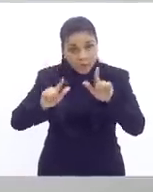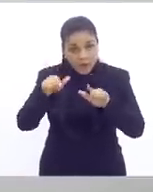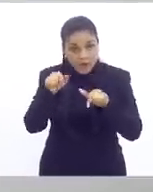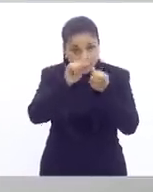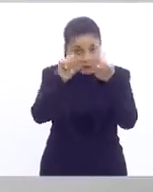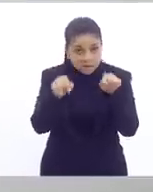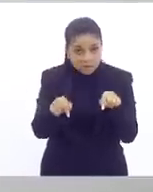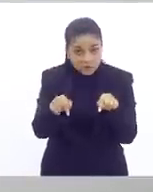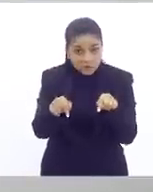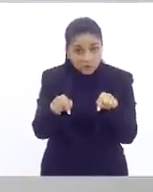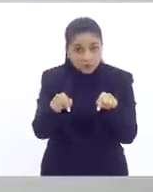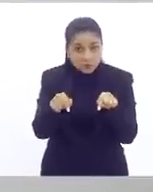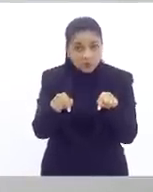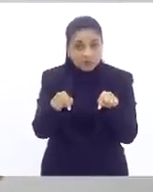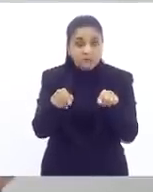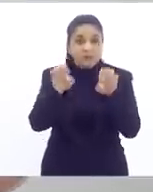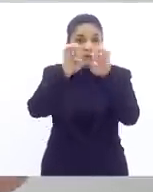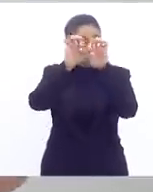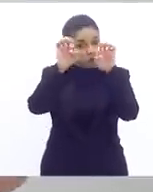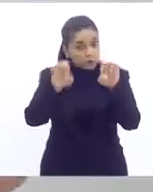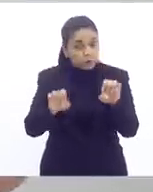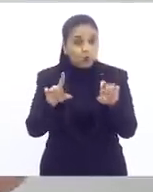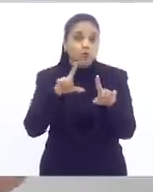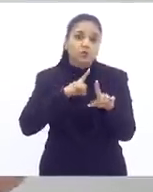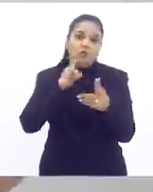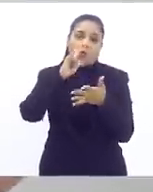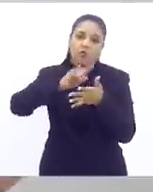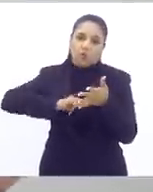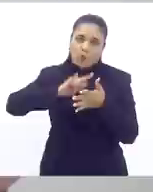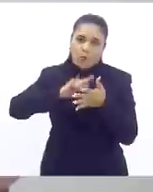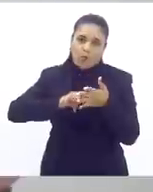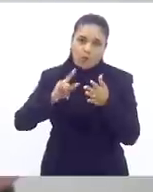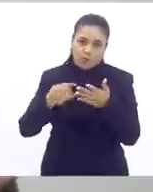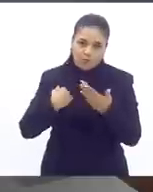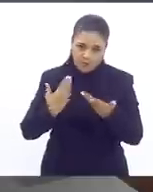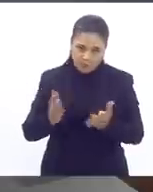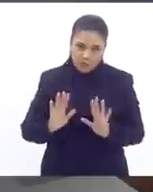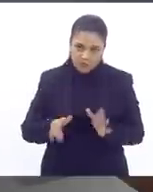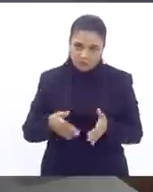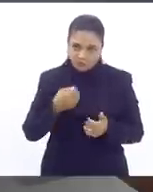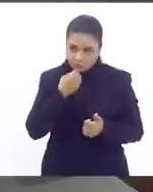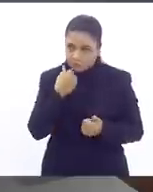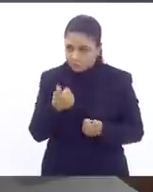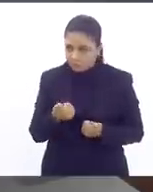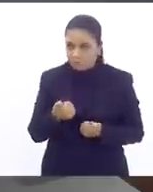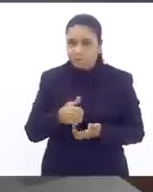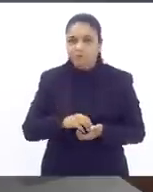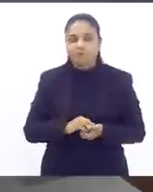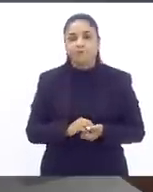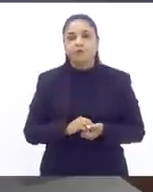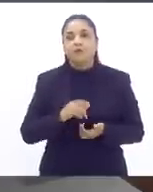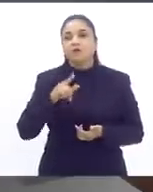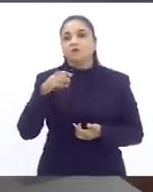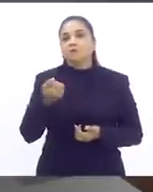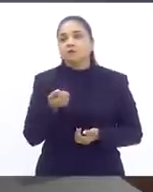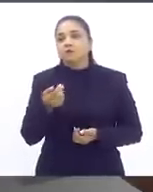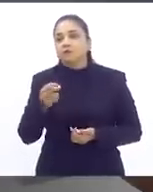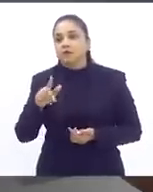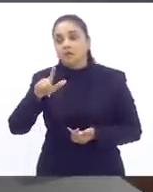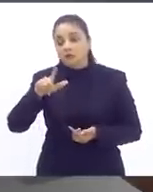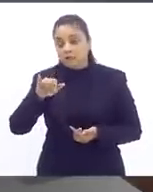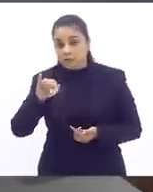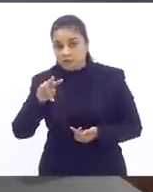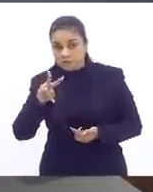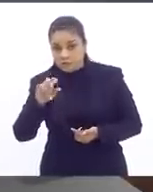deve ser feita dentro da estrutura existente Tá bom tô toda Lívia como a gente pode ver